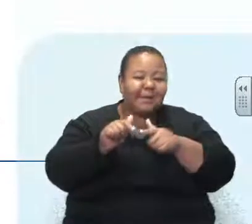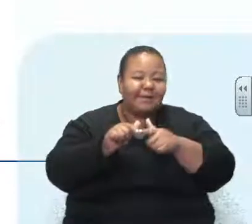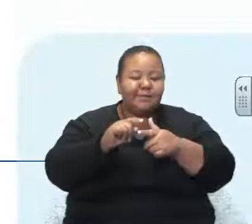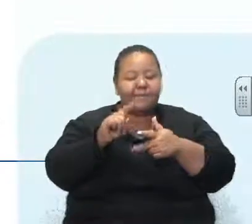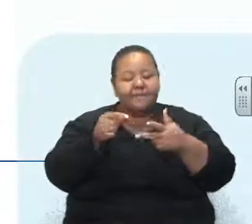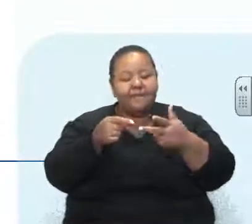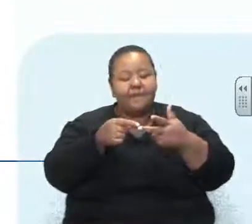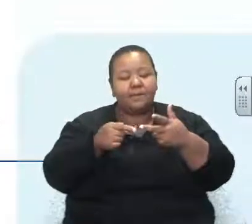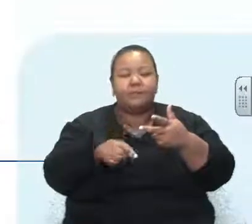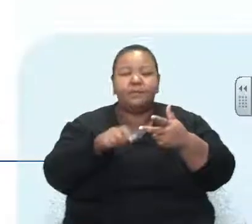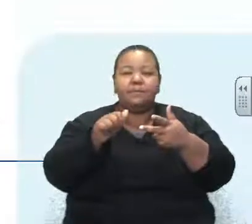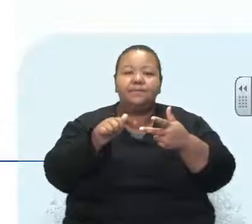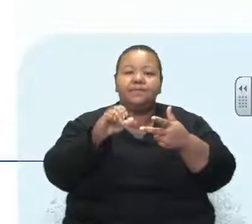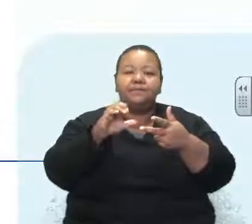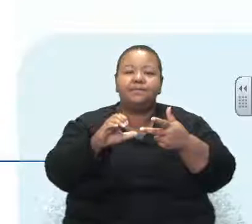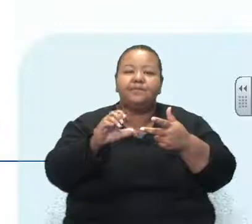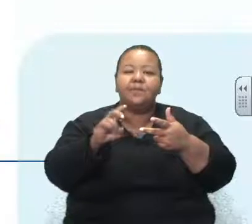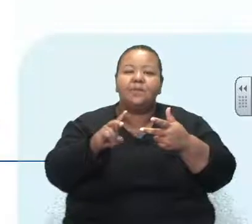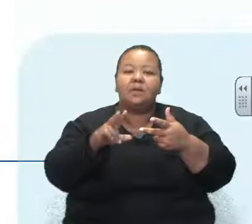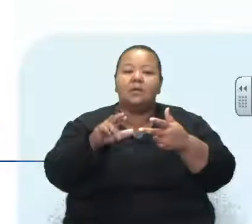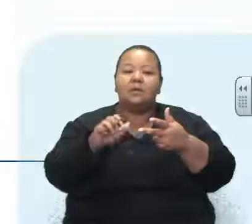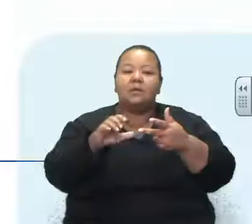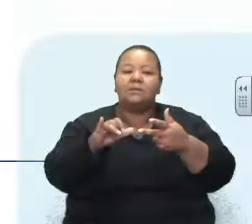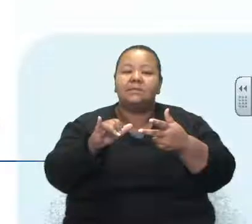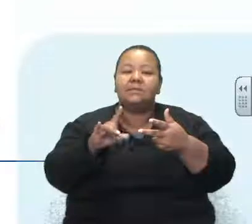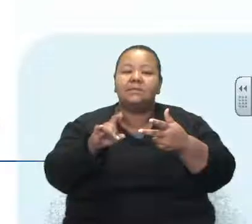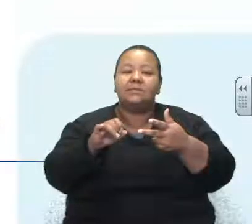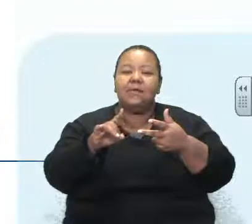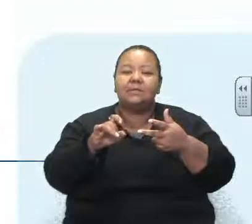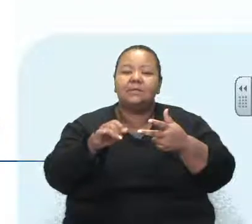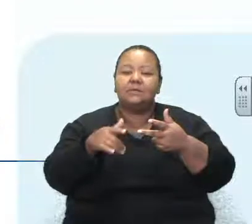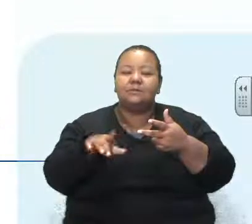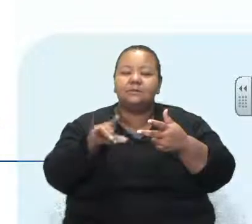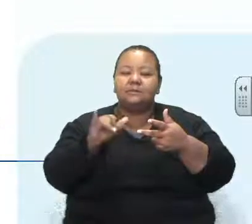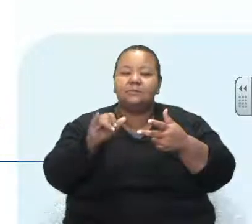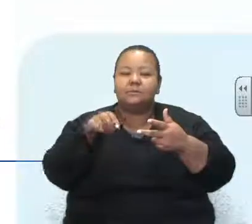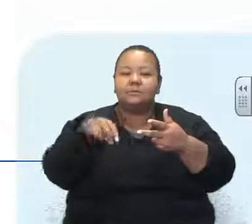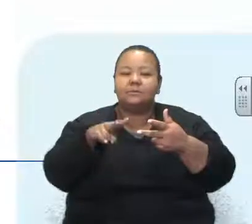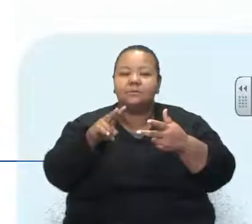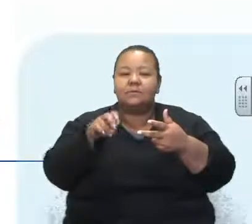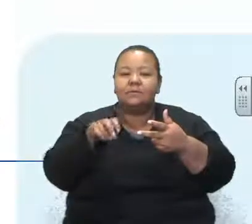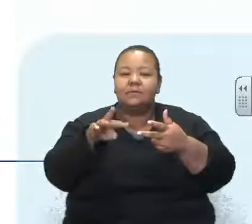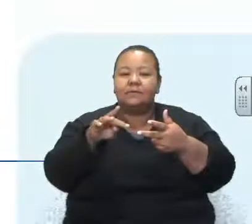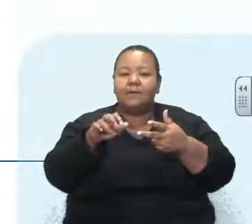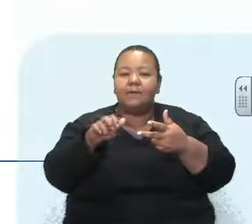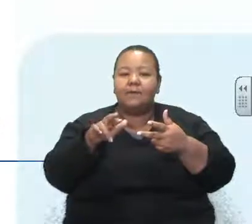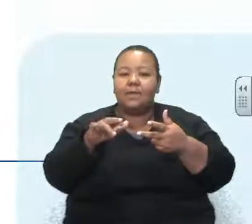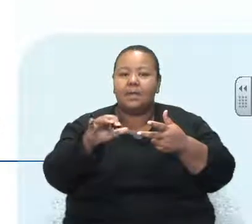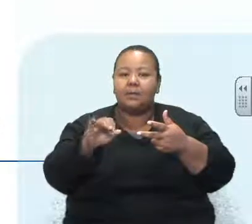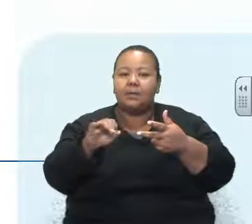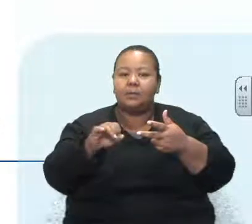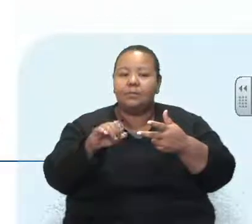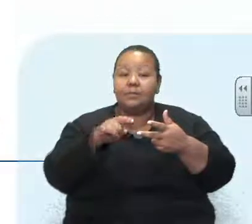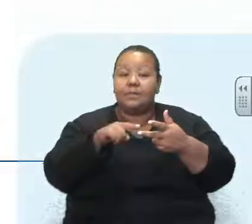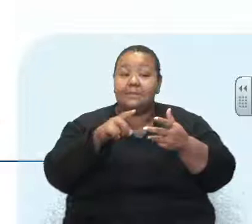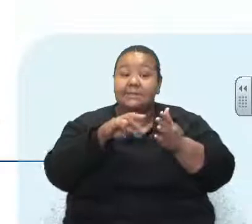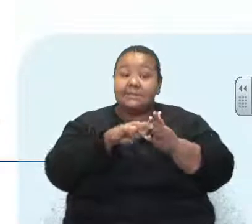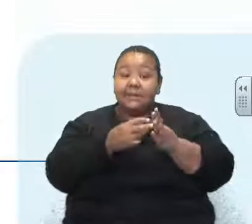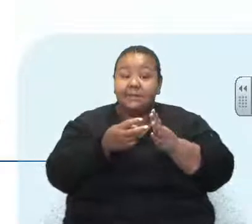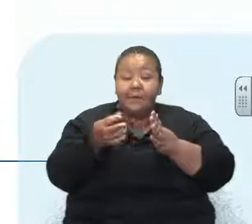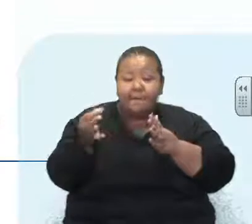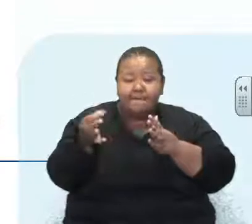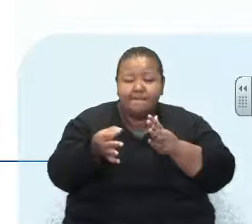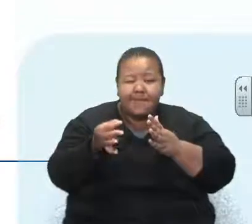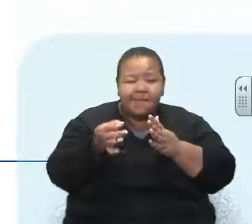dos inventários, a exatidão, a precisão que vai sempre corresponder entre a diferença entre o estoque físico e a